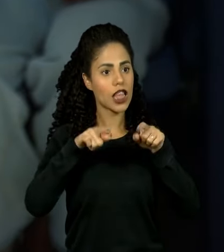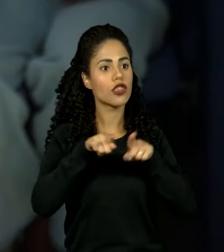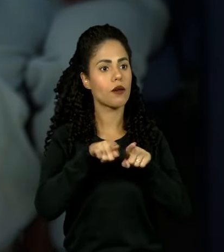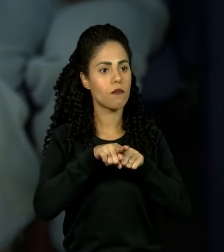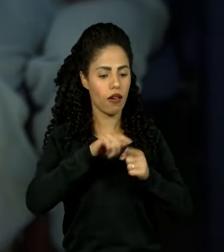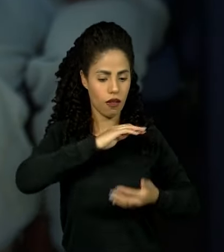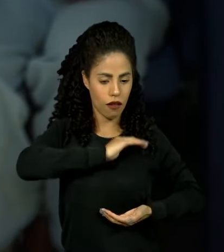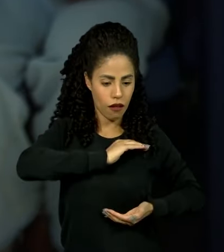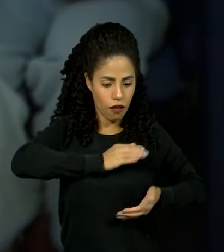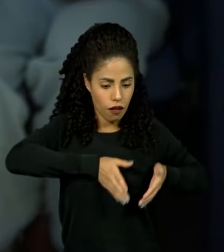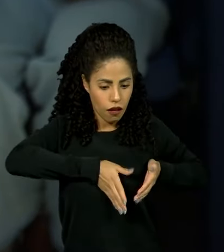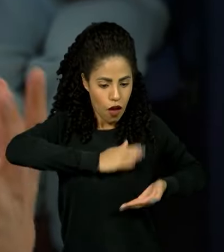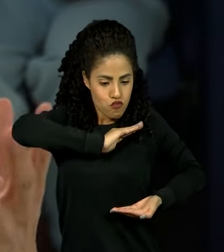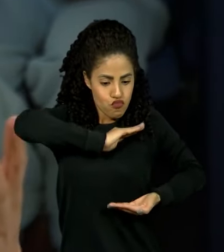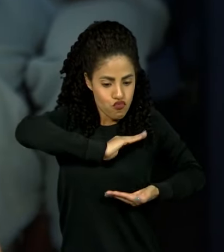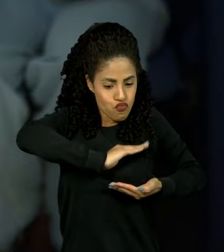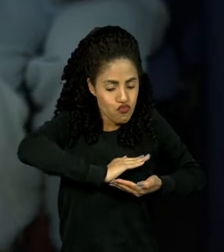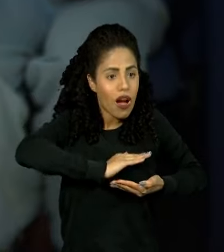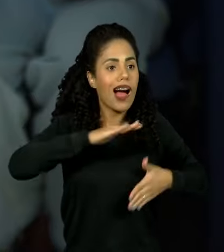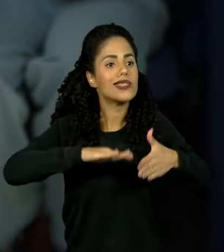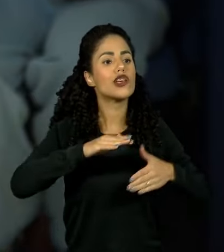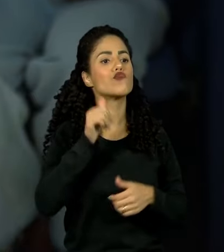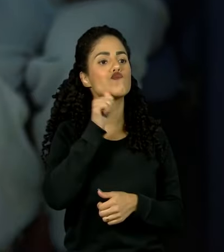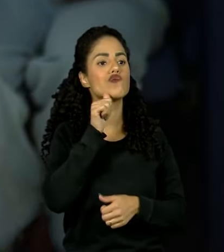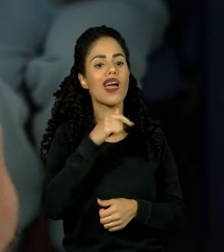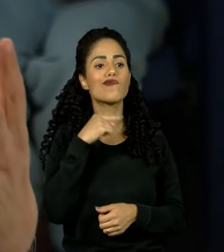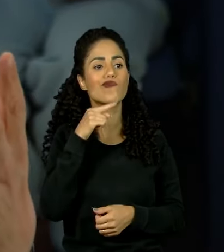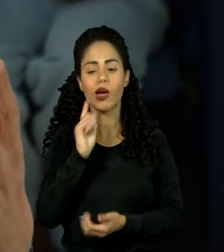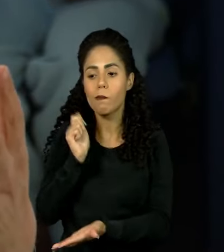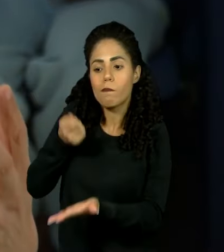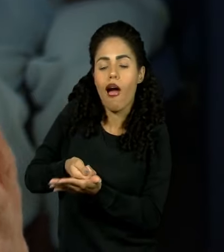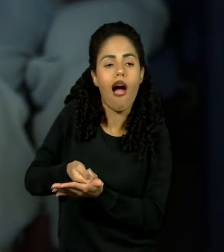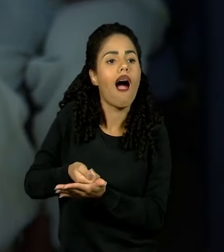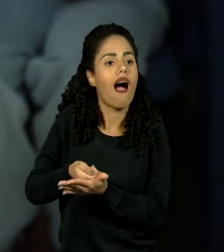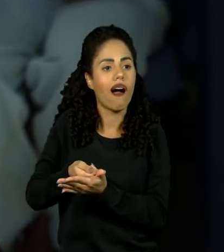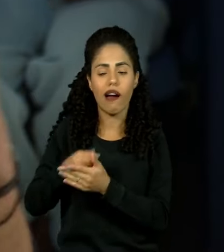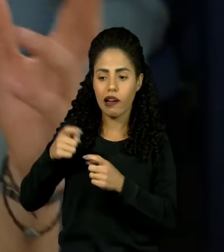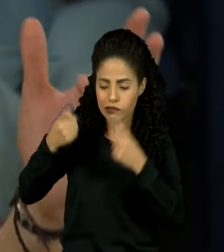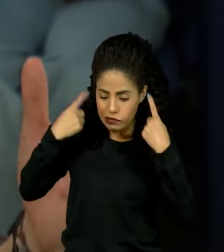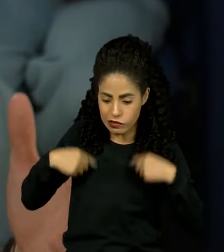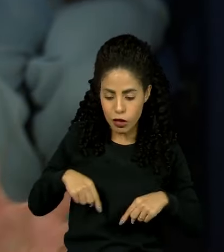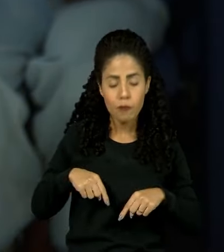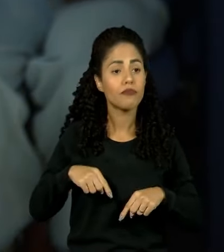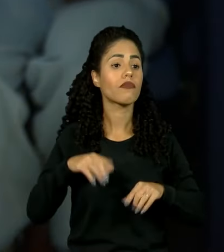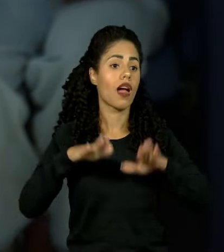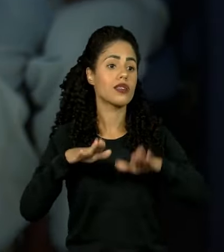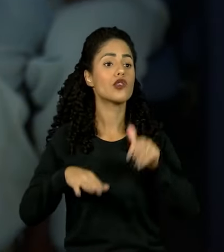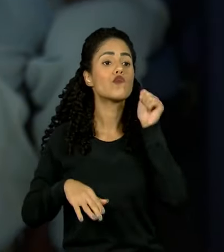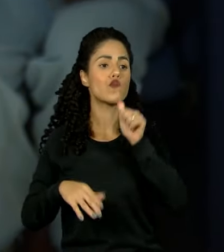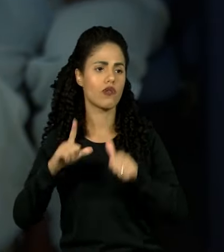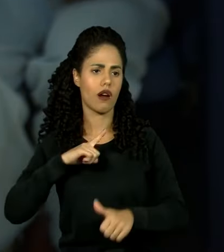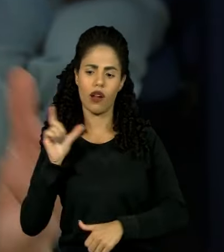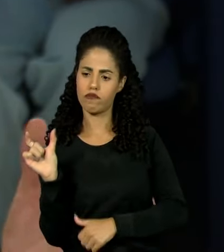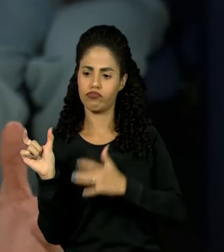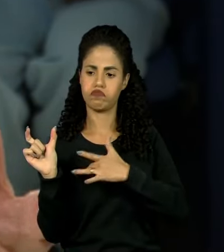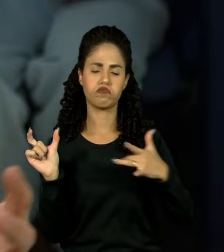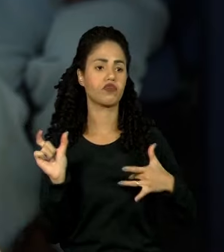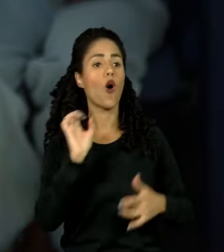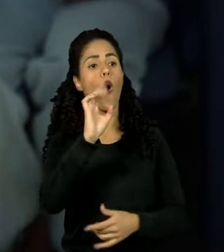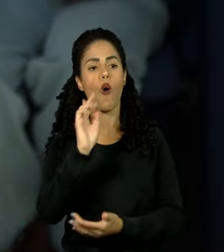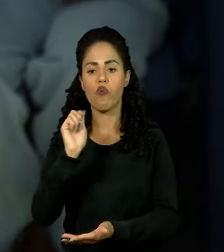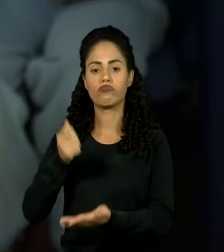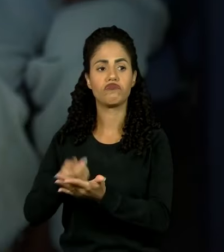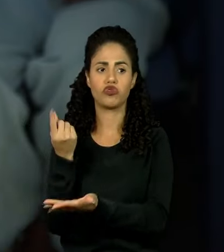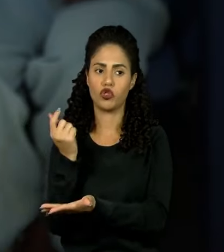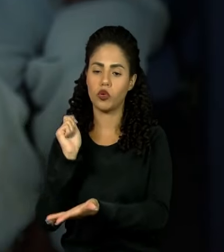também né que quantas mulheres imagina o que né uma mulher que que tem um plano de saúde né ou que tem tem dinheiro